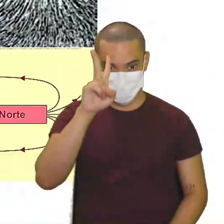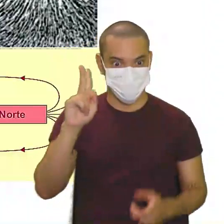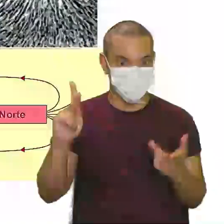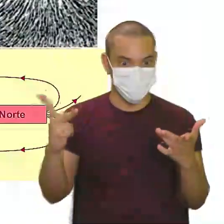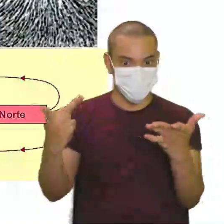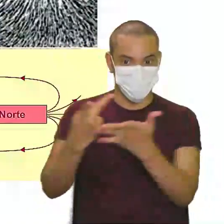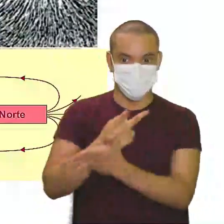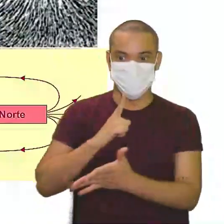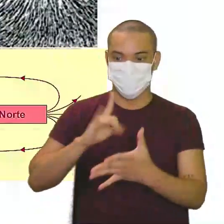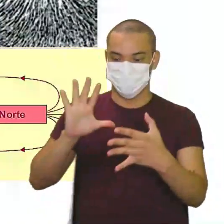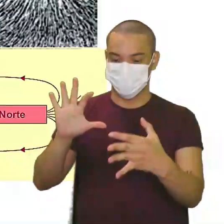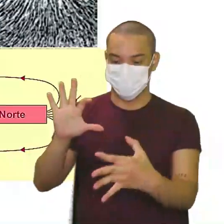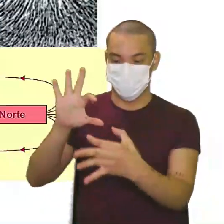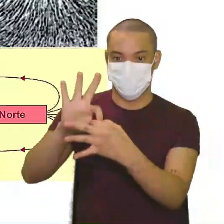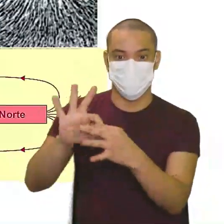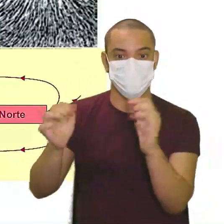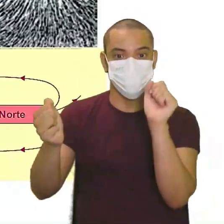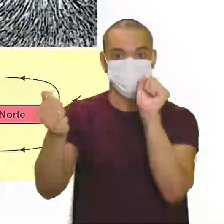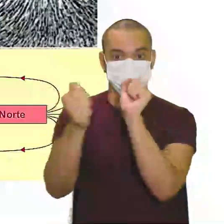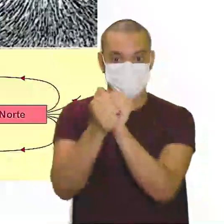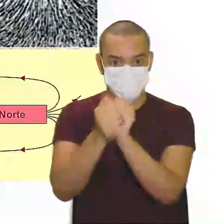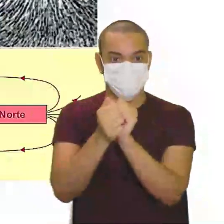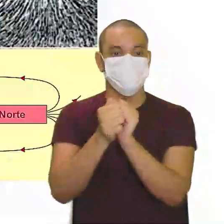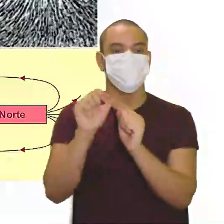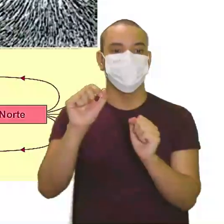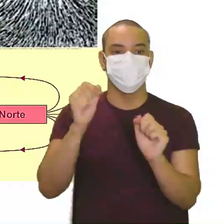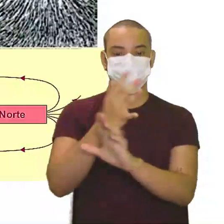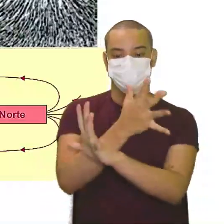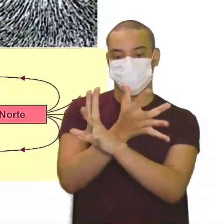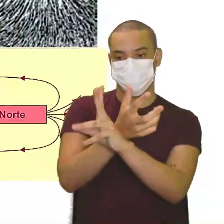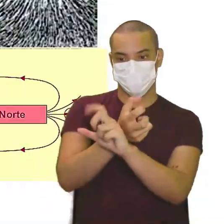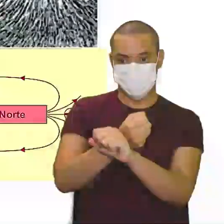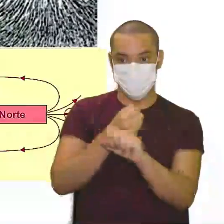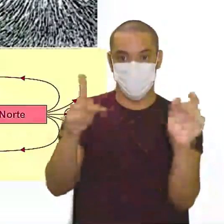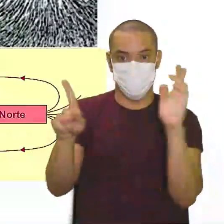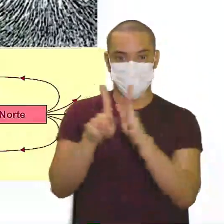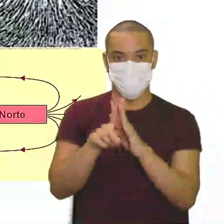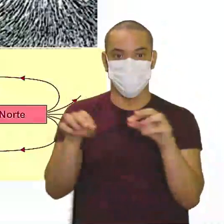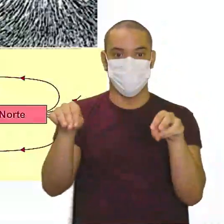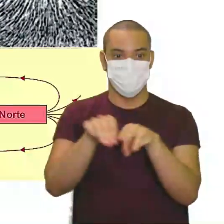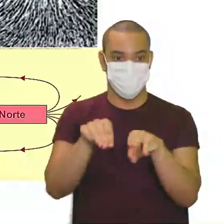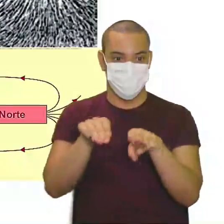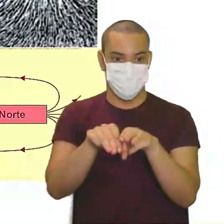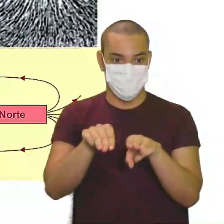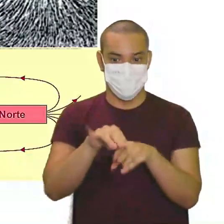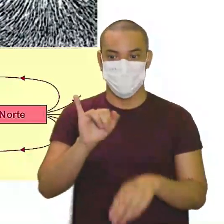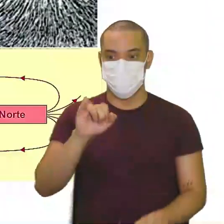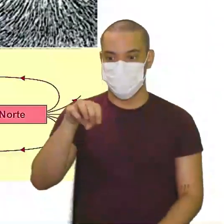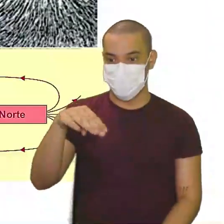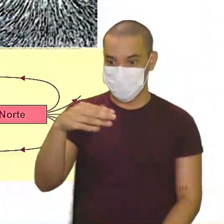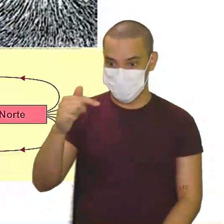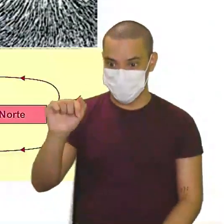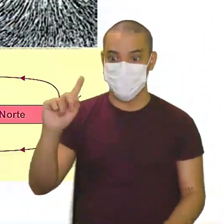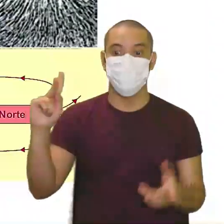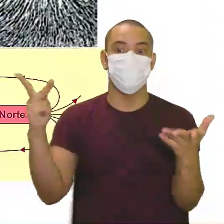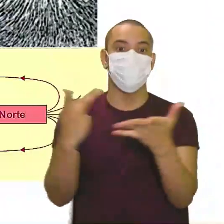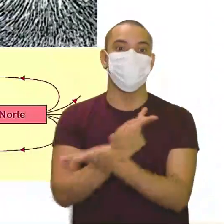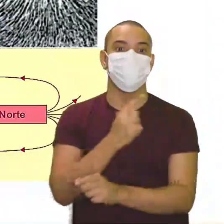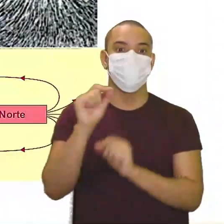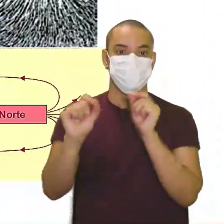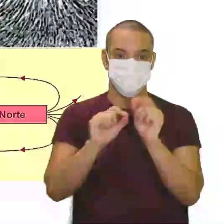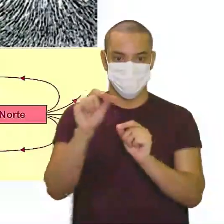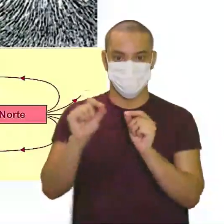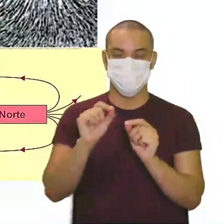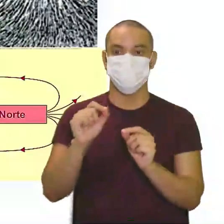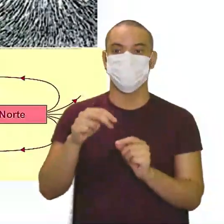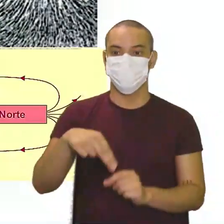Aline ou se na direção das linhas de indução do campo magnético do IMA dirigindo seu Polo